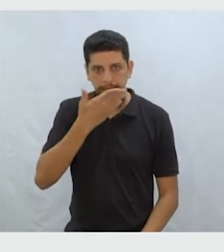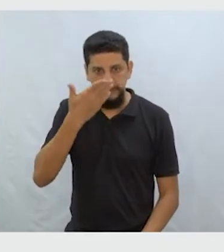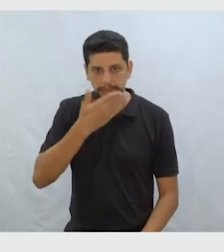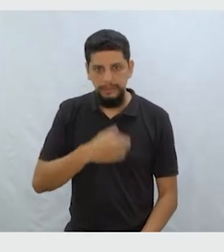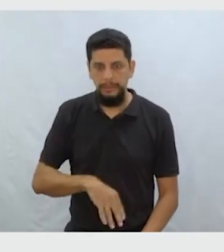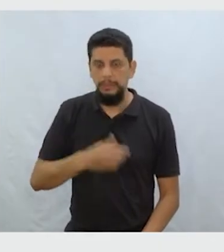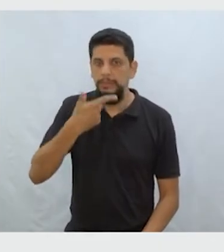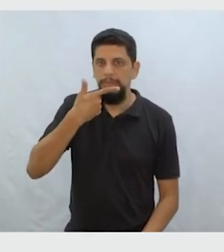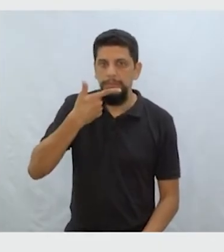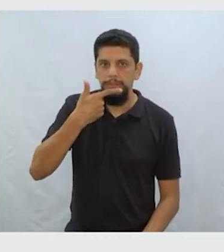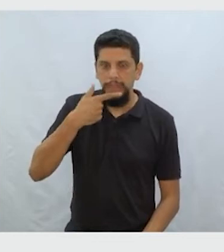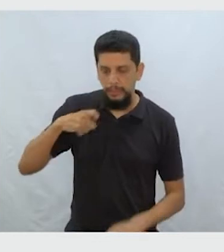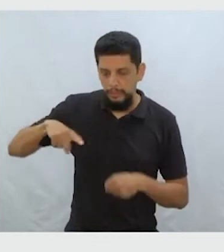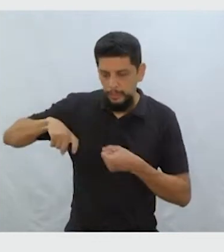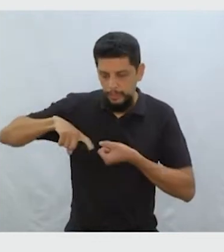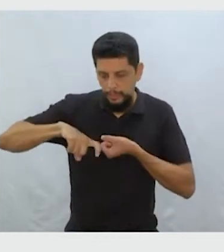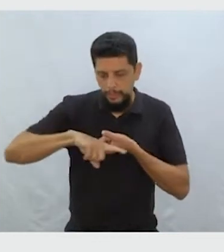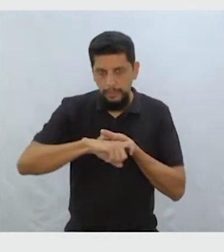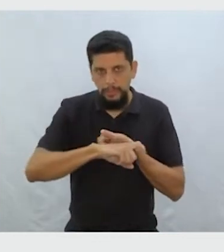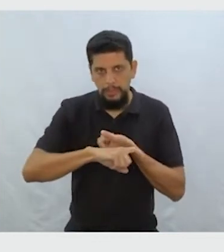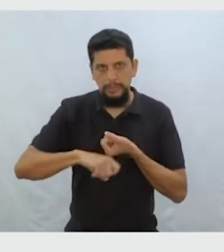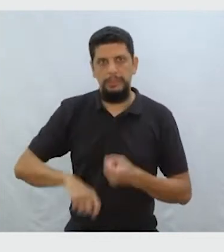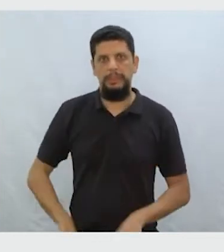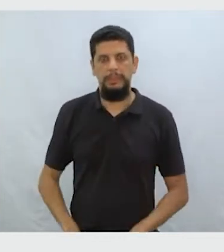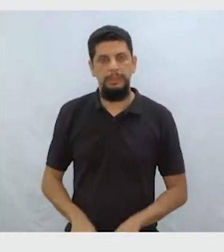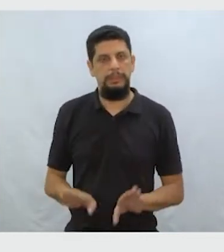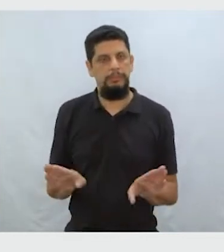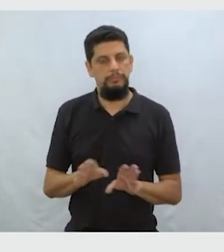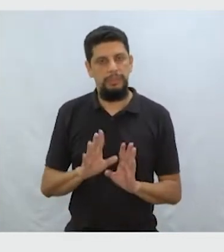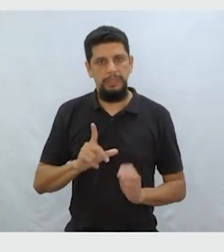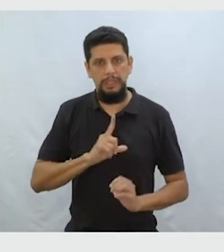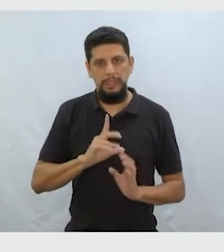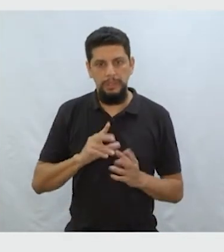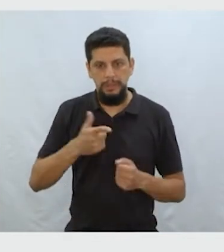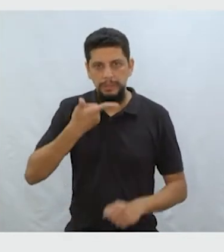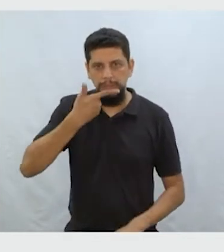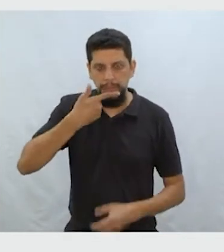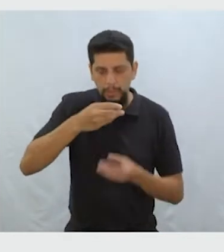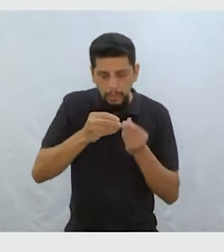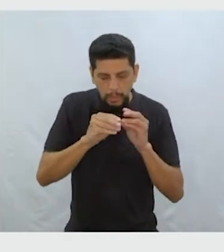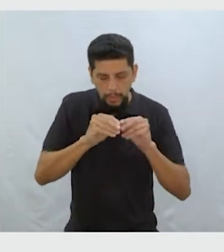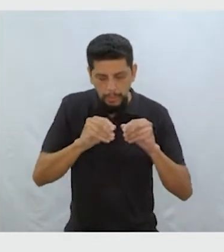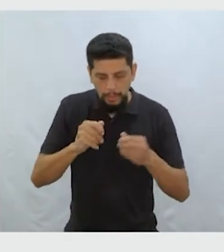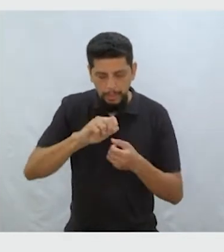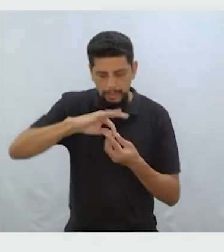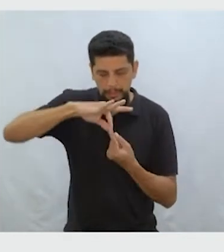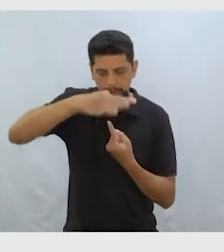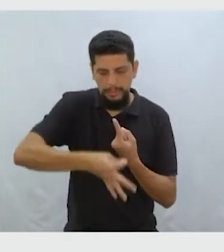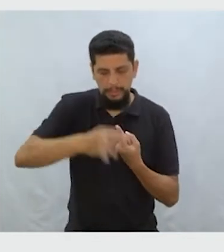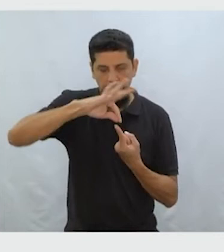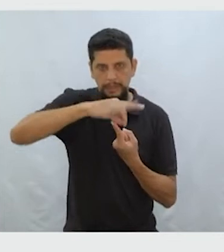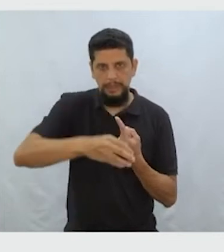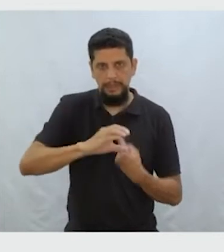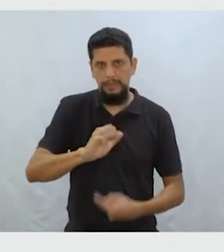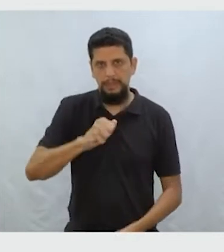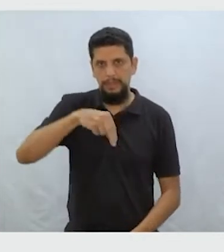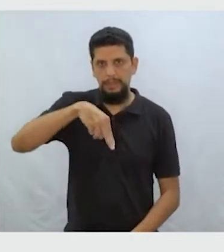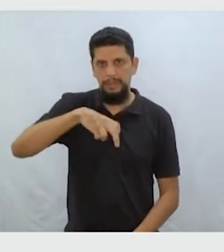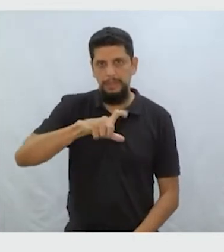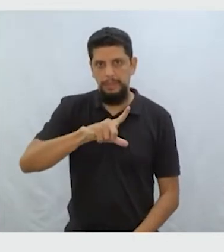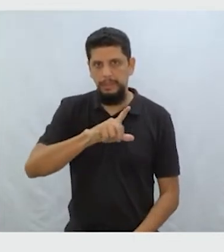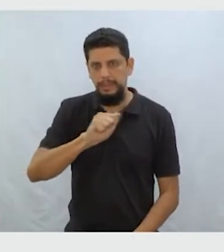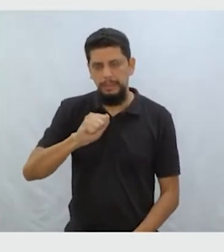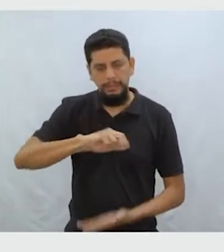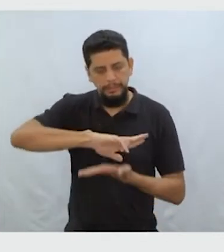goiabada e uma tal de sobremesa que tem o nome de mineiro de Botas que tem queijo derretido banana canela